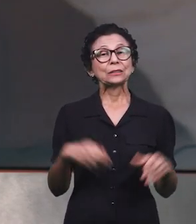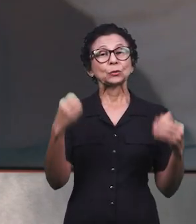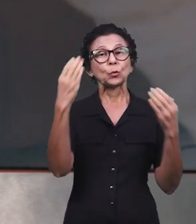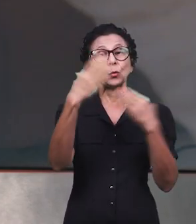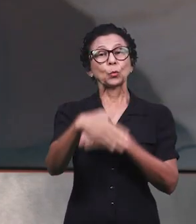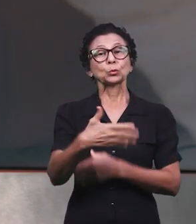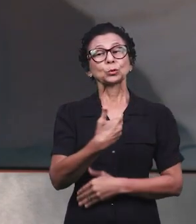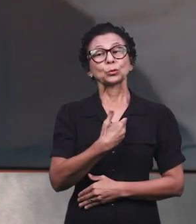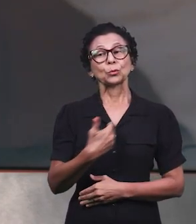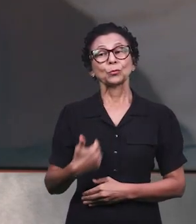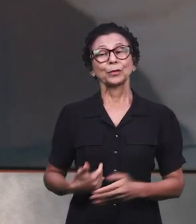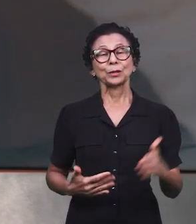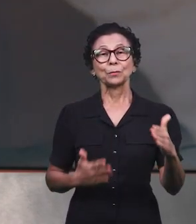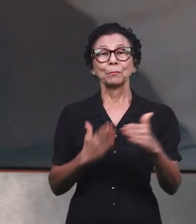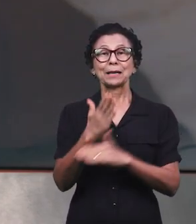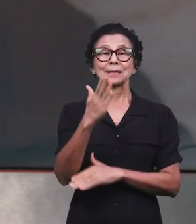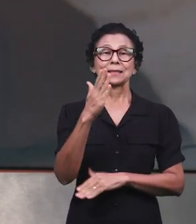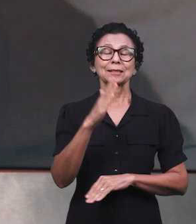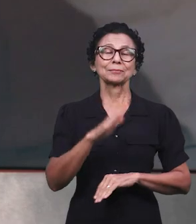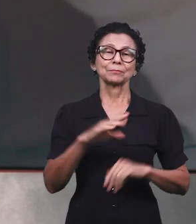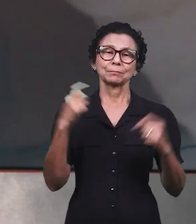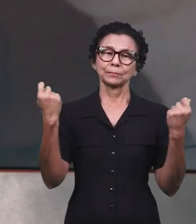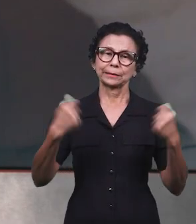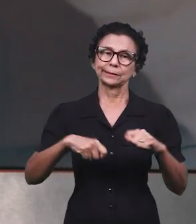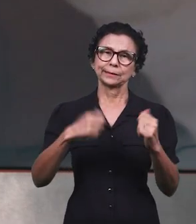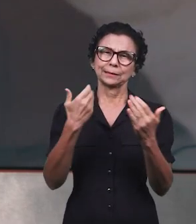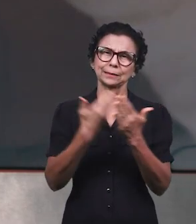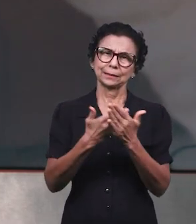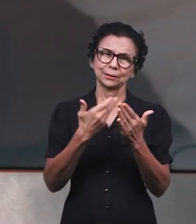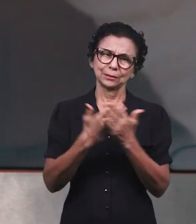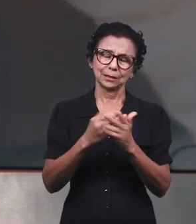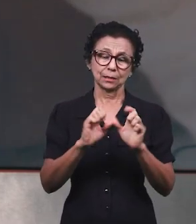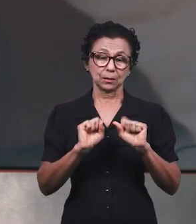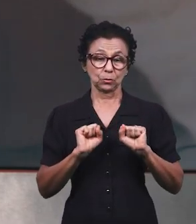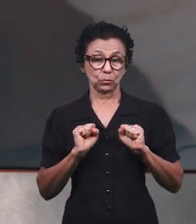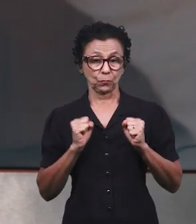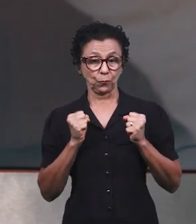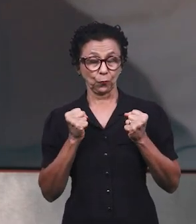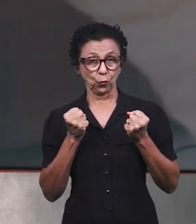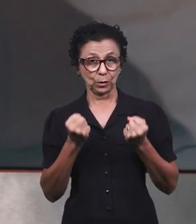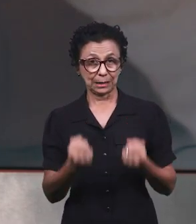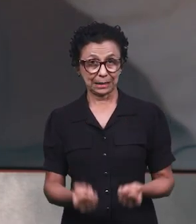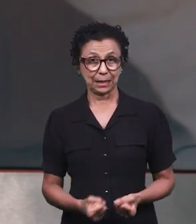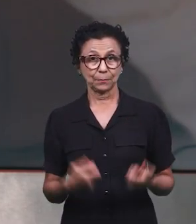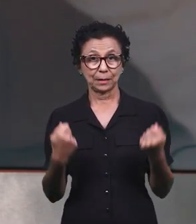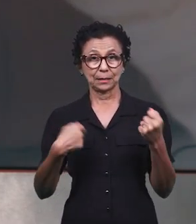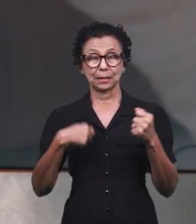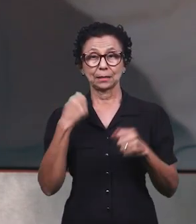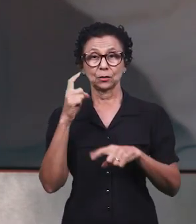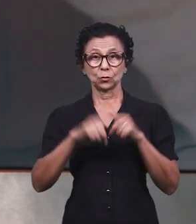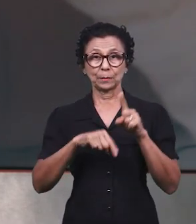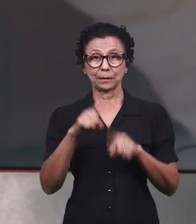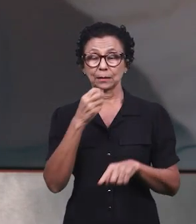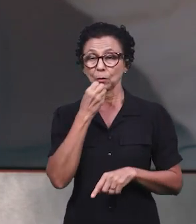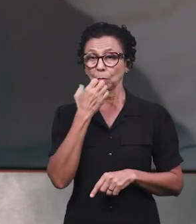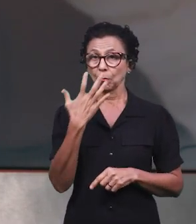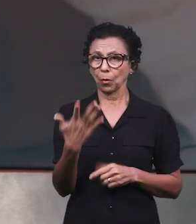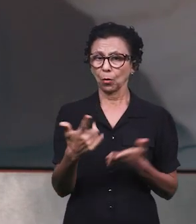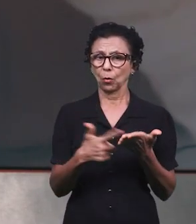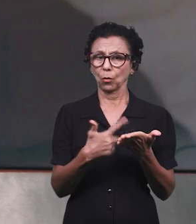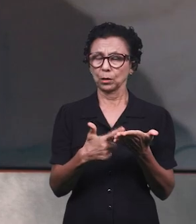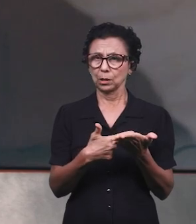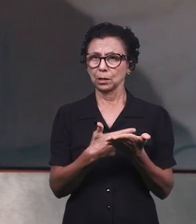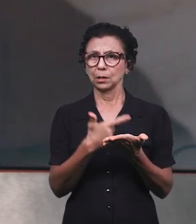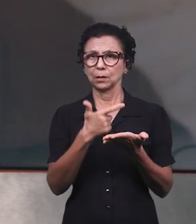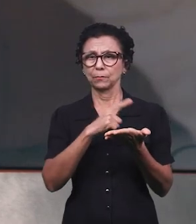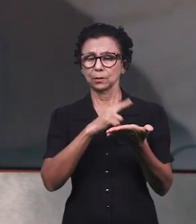qual for, você precisa estudar, você precisa se dedicar, precisa ter um bom material, precisa se preparar. Já conversamos isso